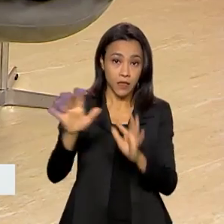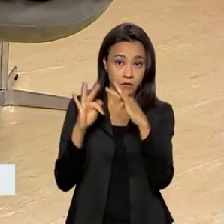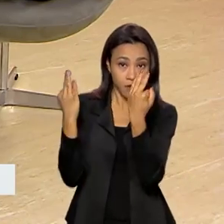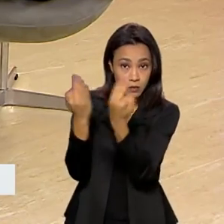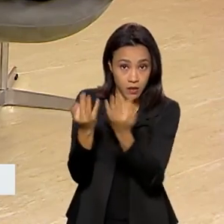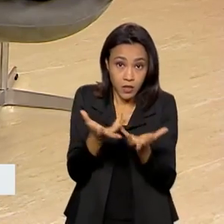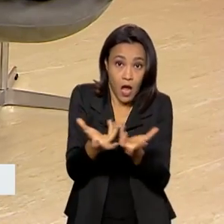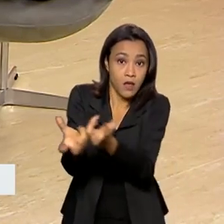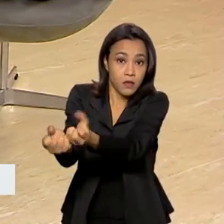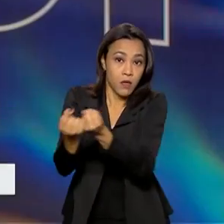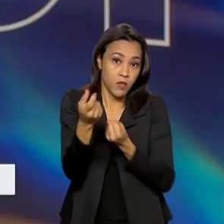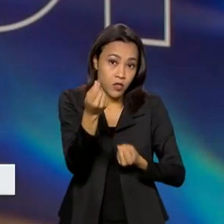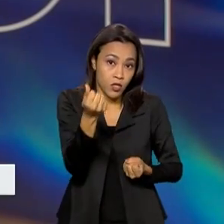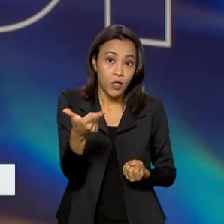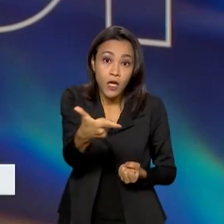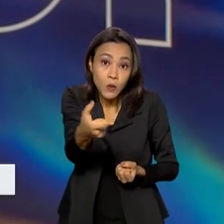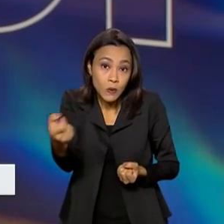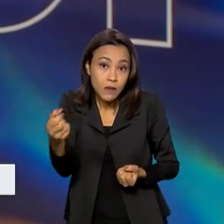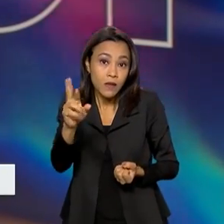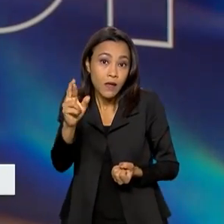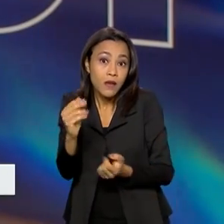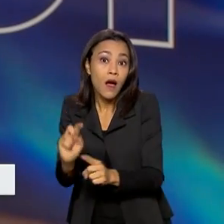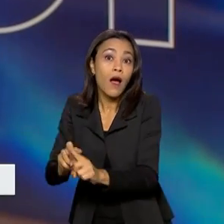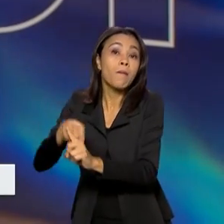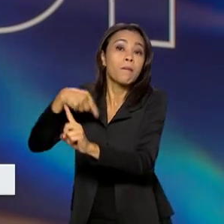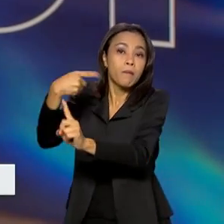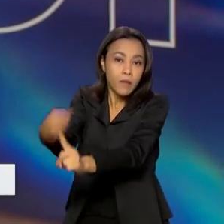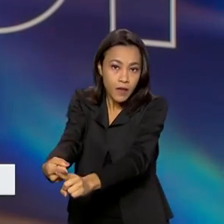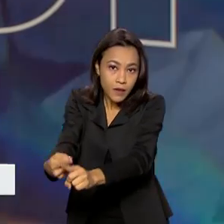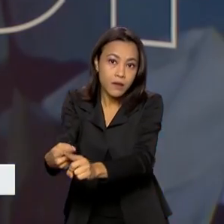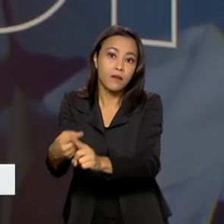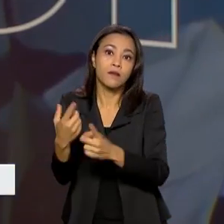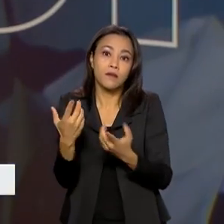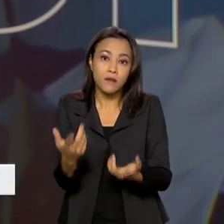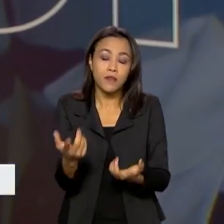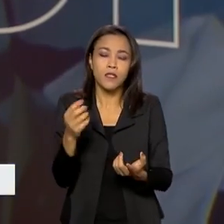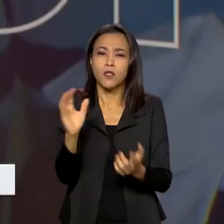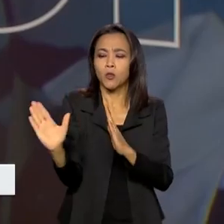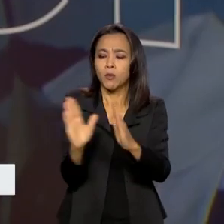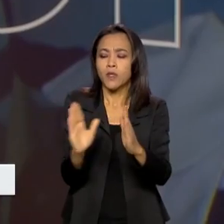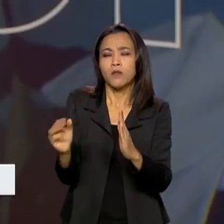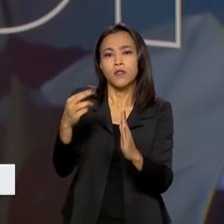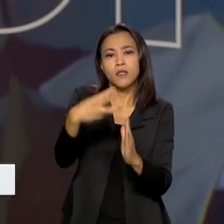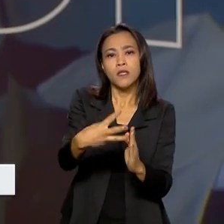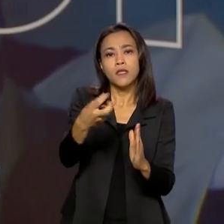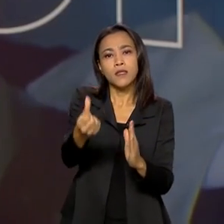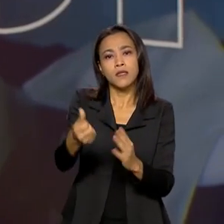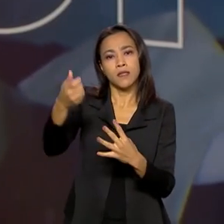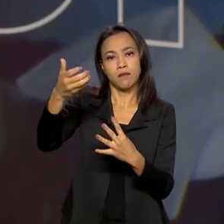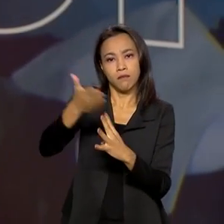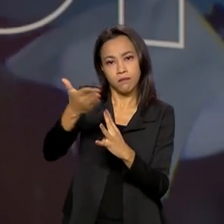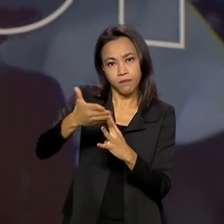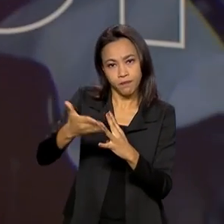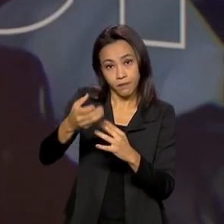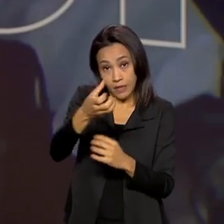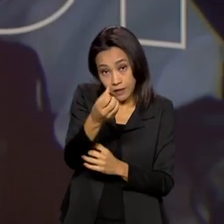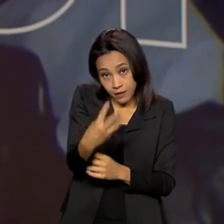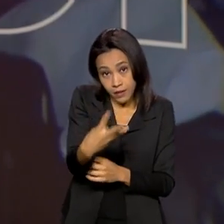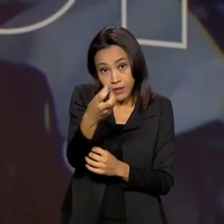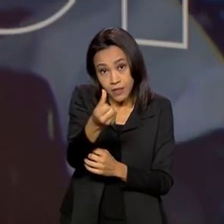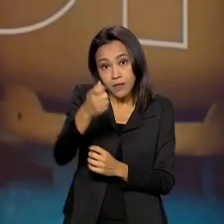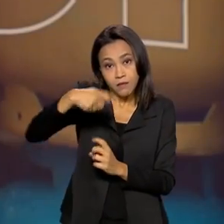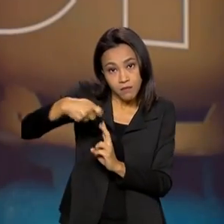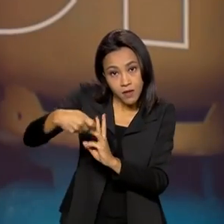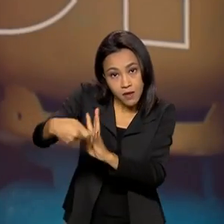incentivo que é r$ 2 a mais sobre o valor do benefício durante 36 meses ou seja a família que